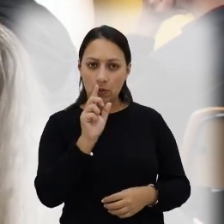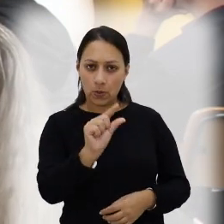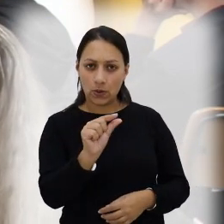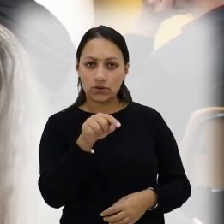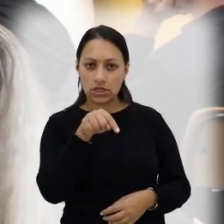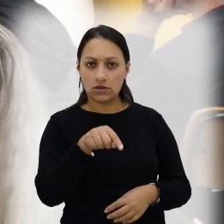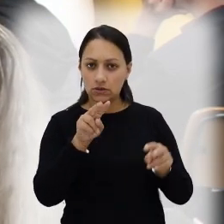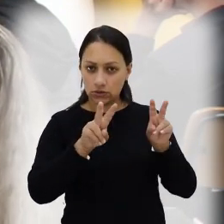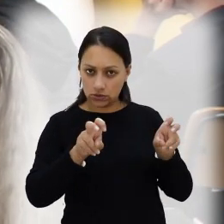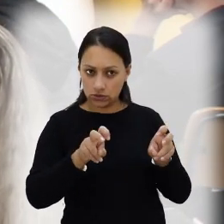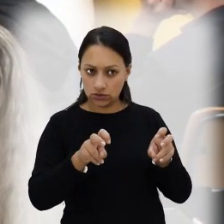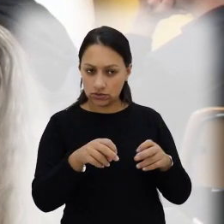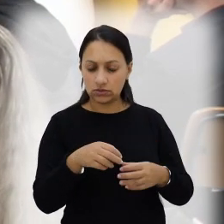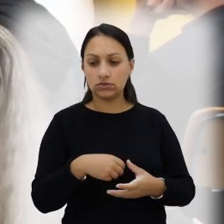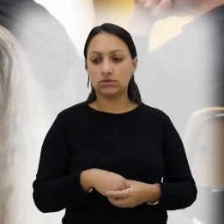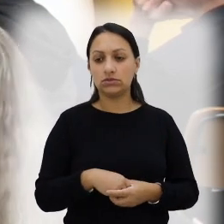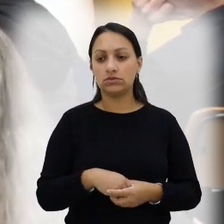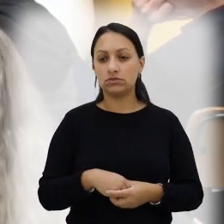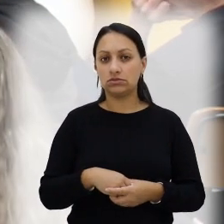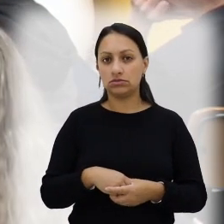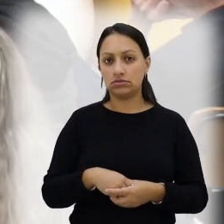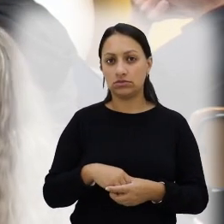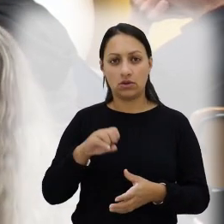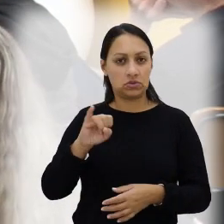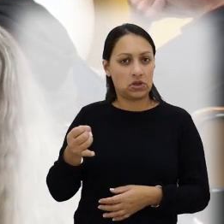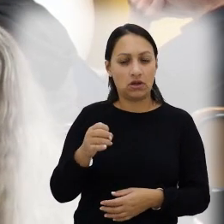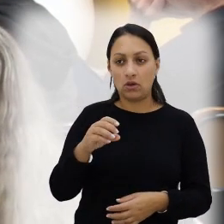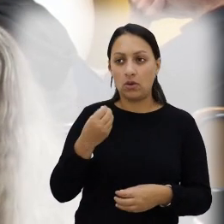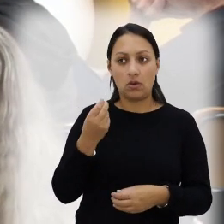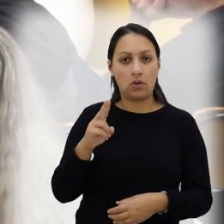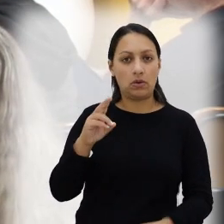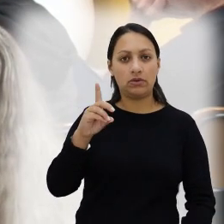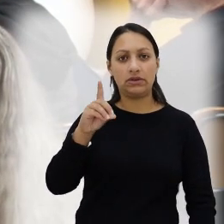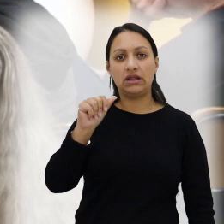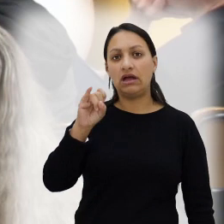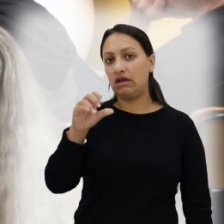pouquinho sobre essa janela do Summit? Ou a DAIA, talvez?